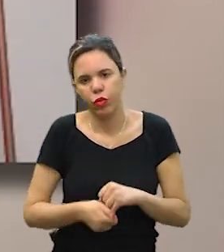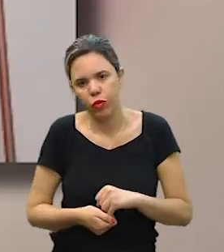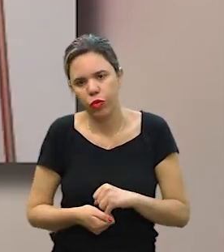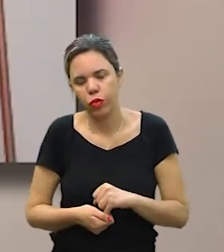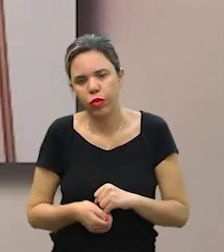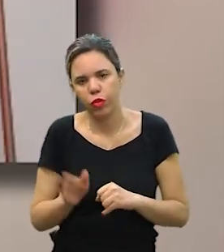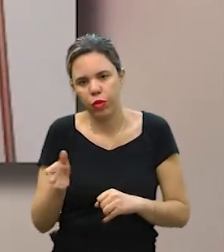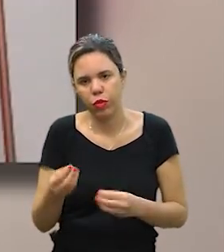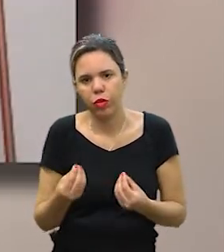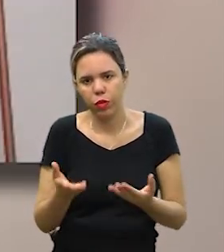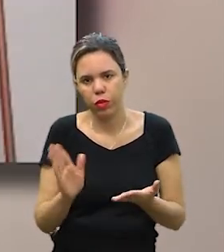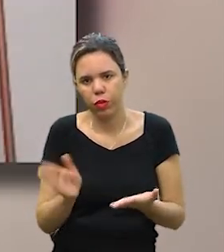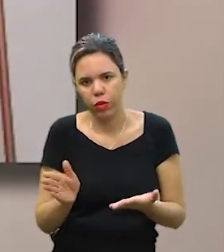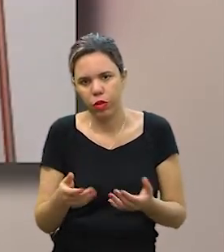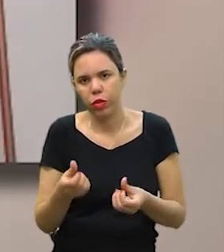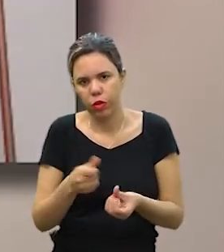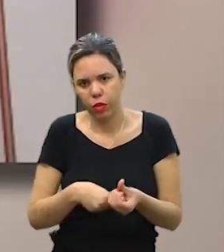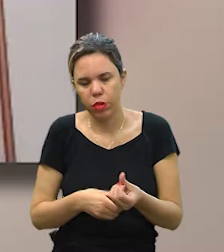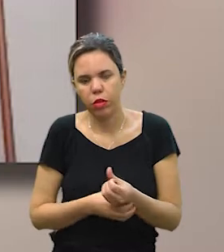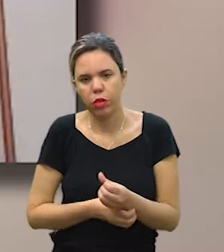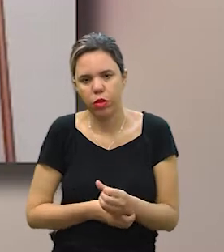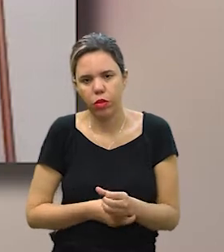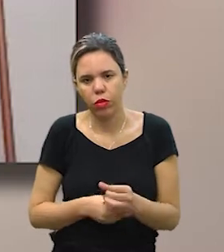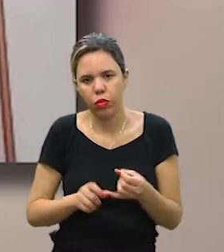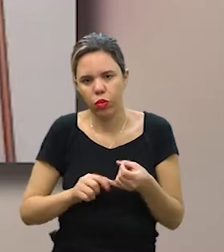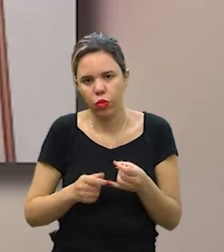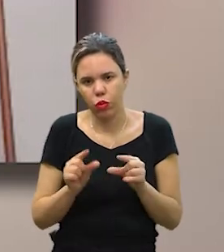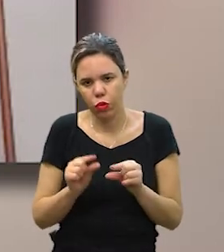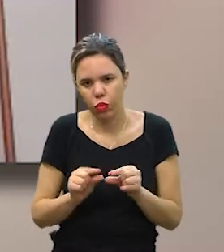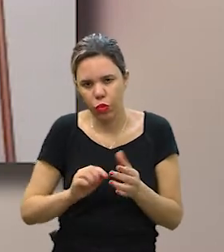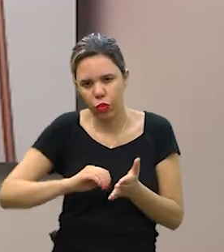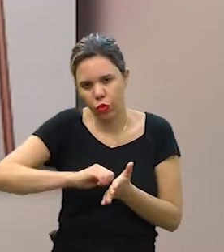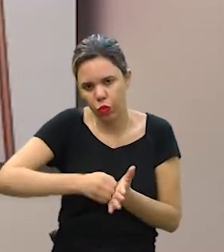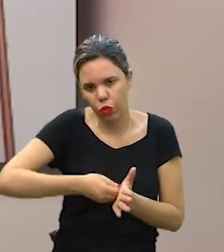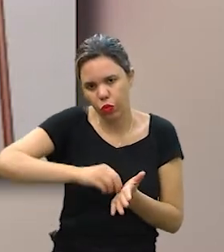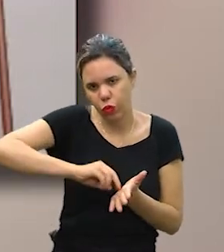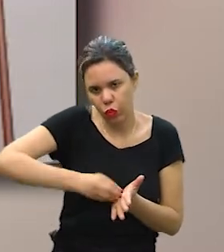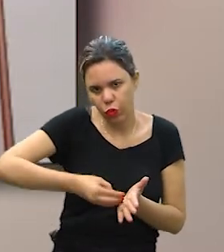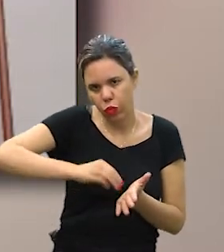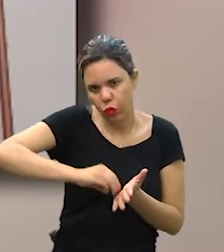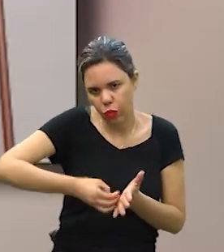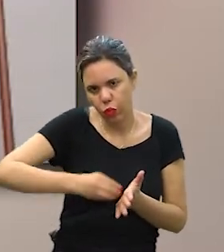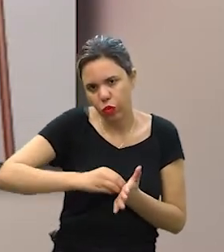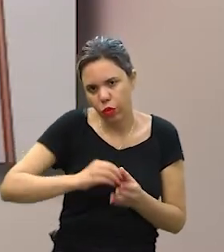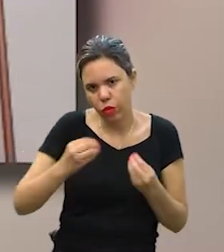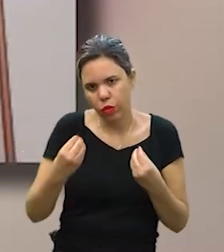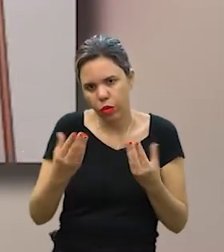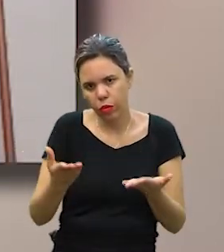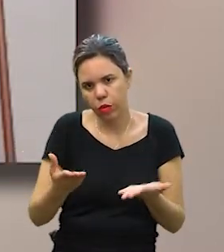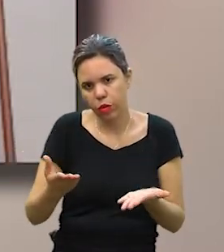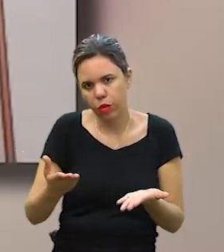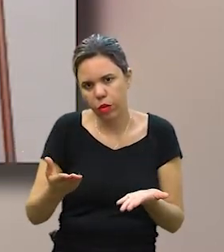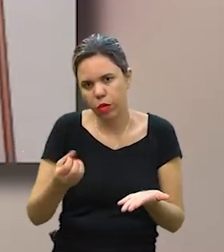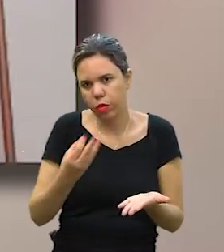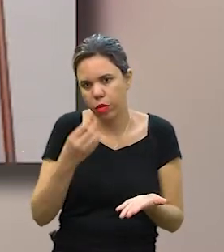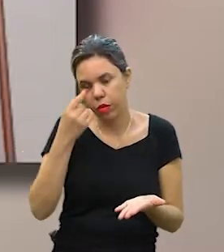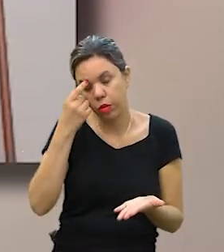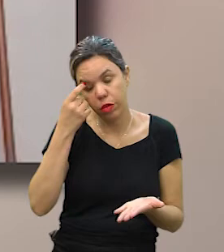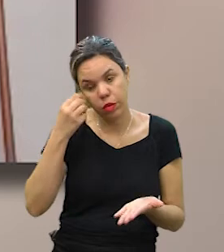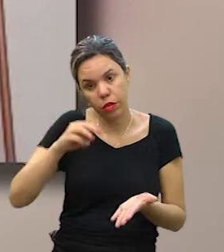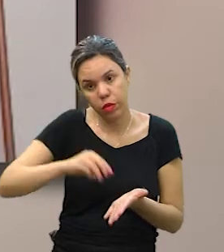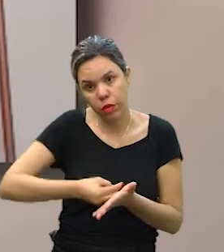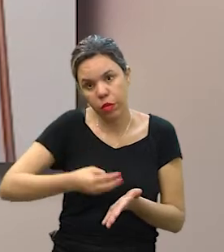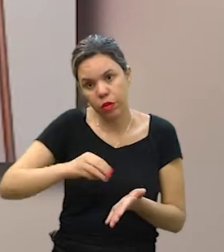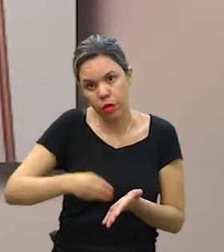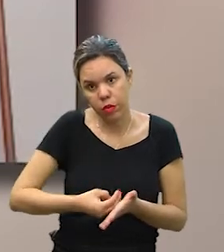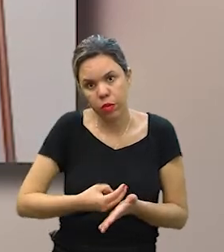feijão. Mas já pode dar feijão desde o sexto mês, o grãozinho ou é só o caldo? Deve dar. Amassa bem com